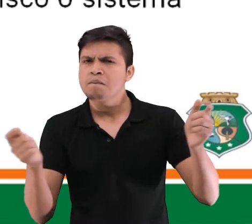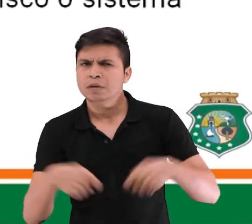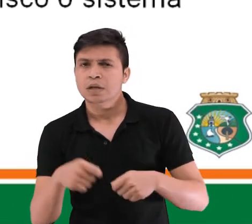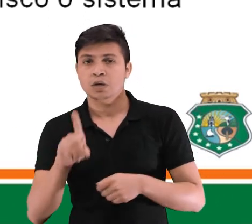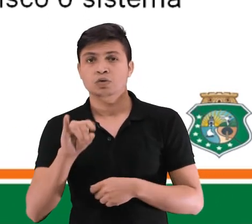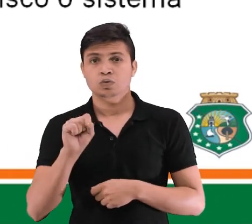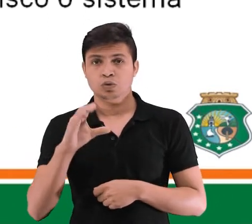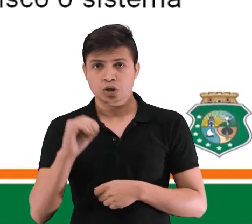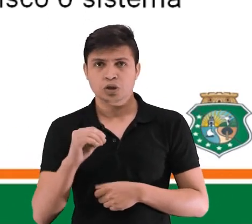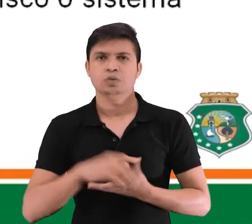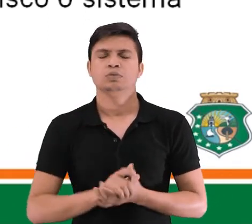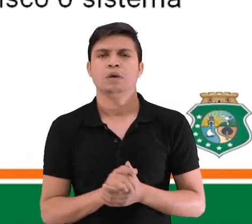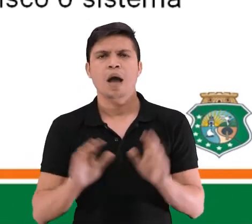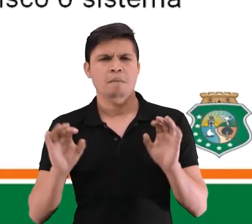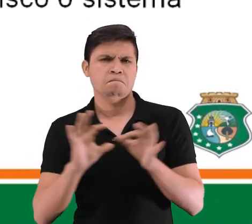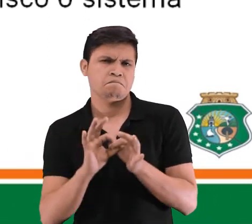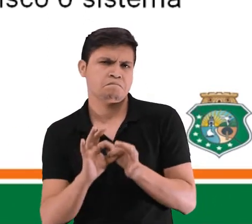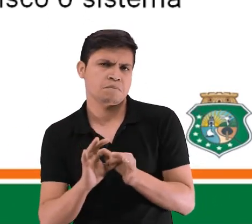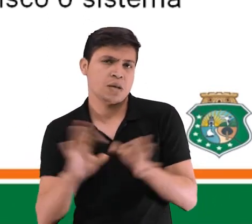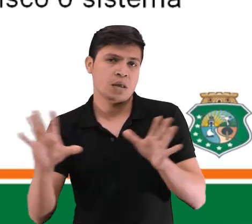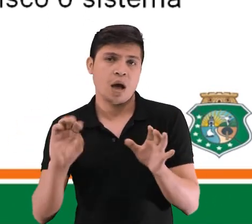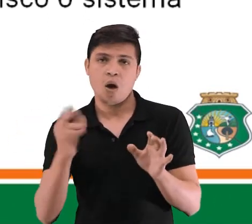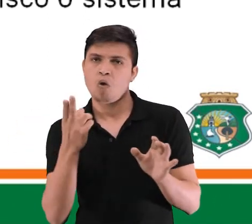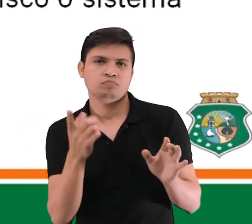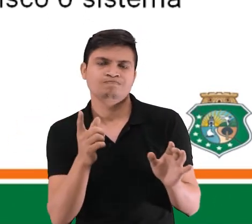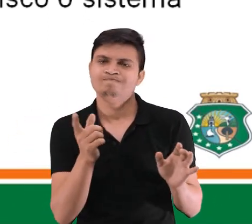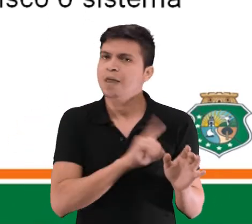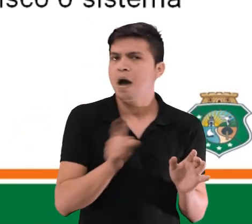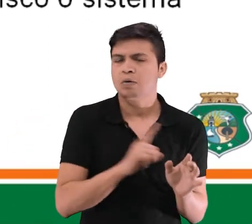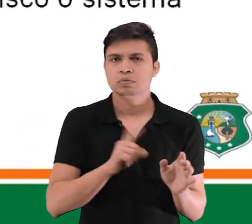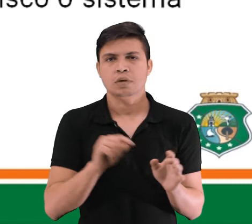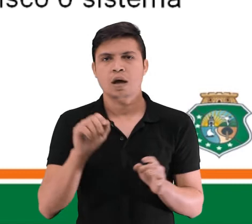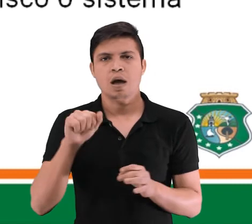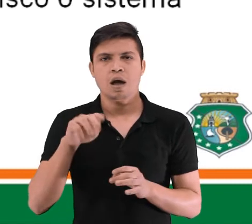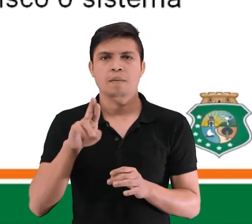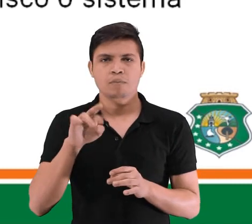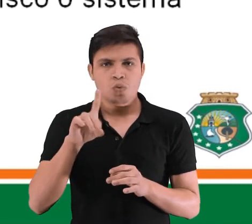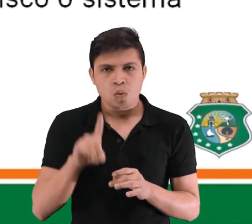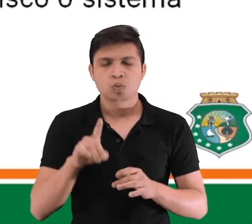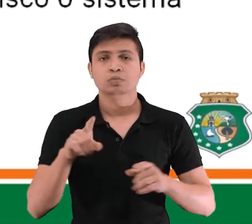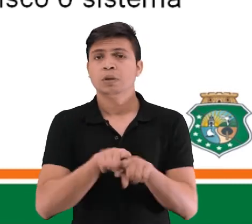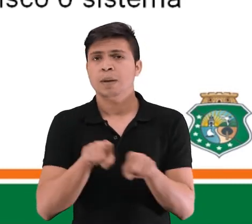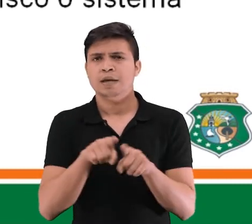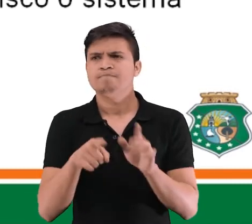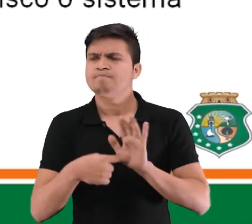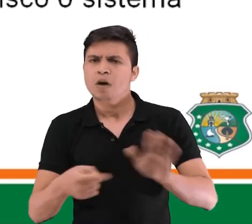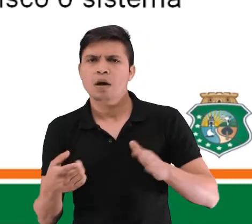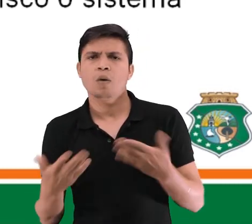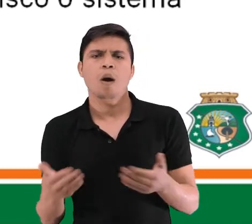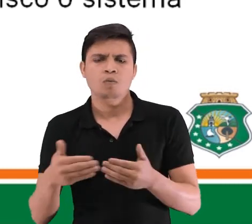rígido, habilitar ou desabilitar interfaces on-board, definir a sequência de